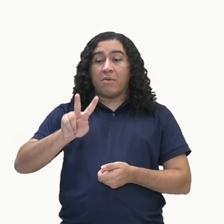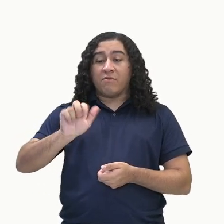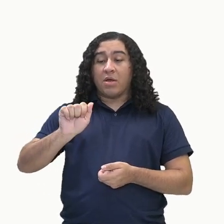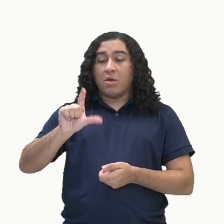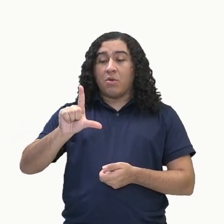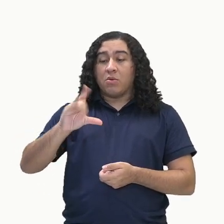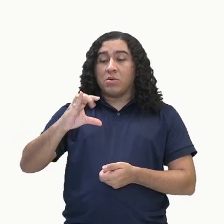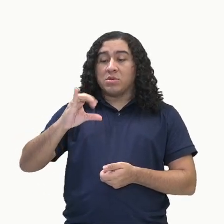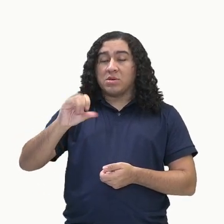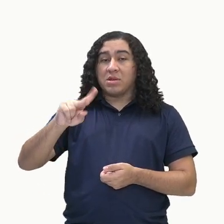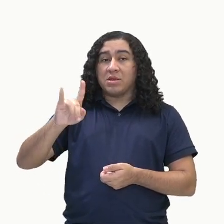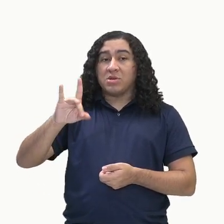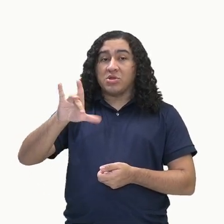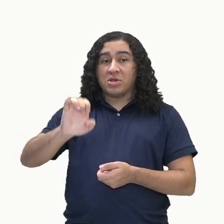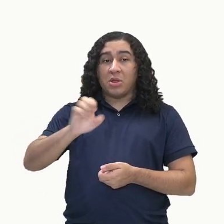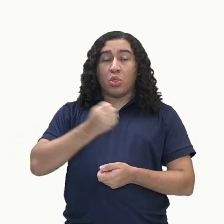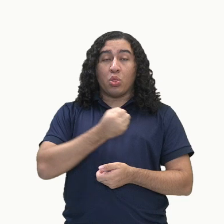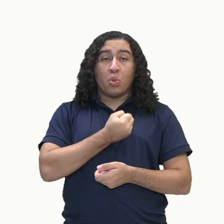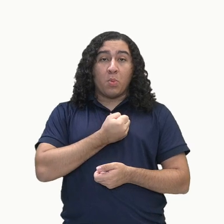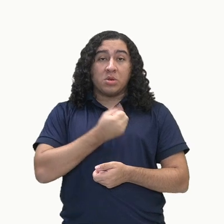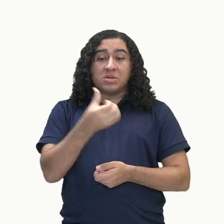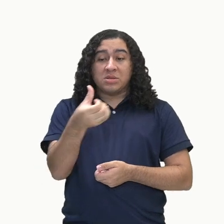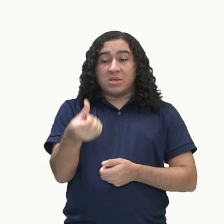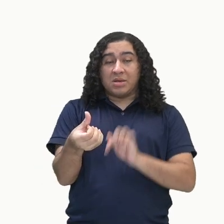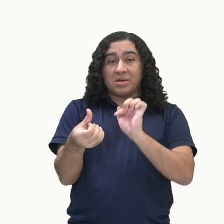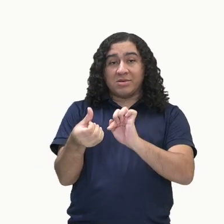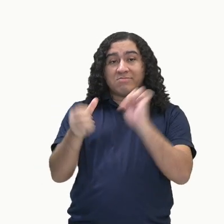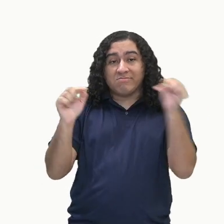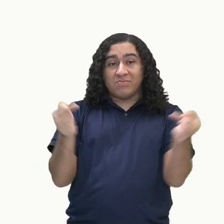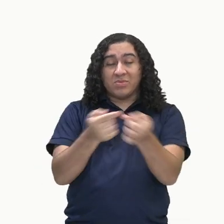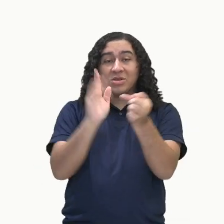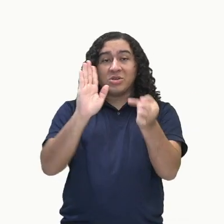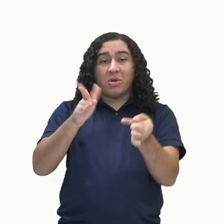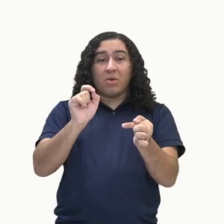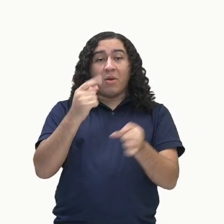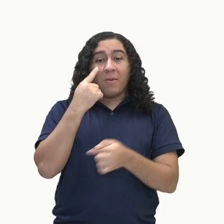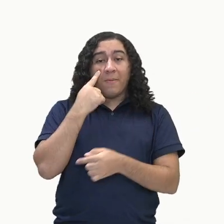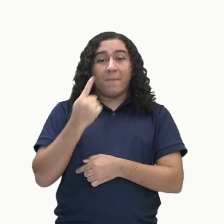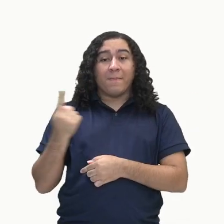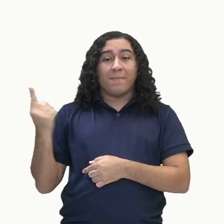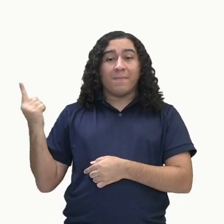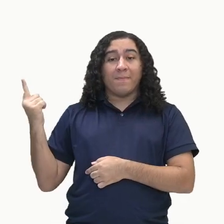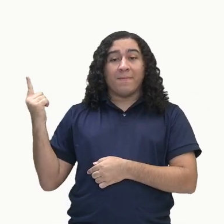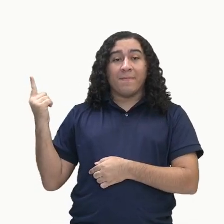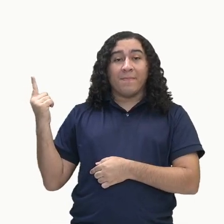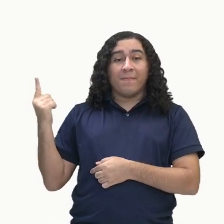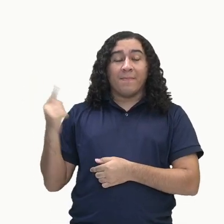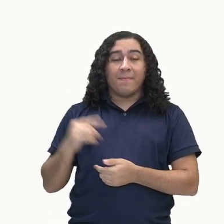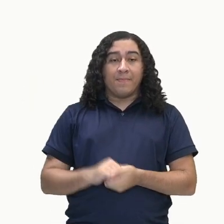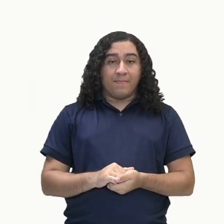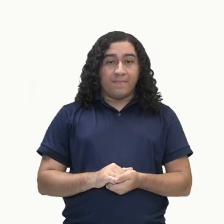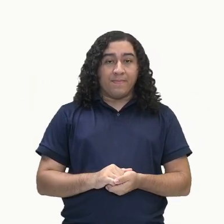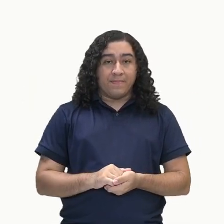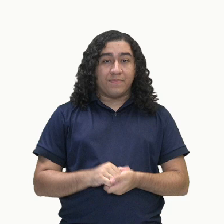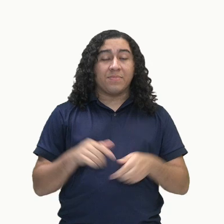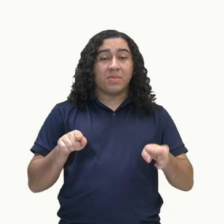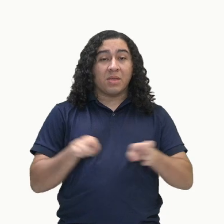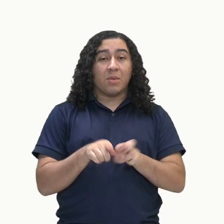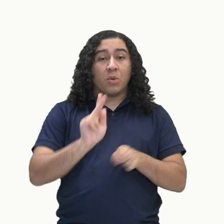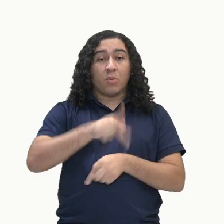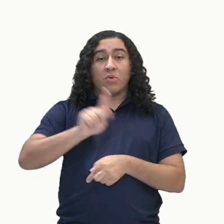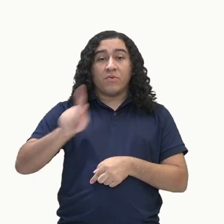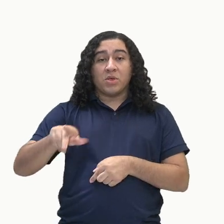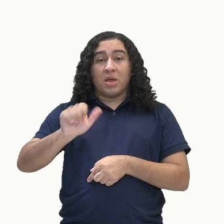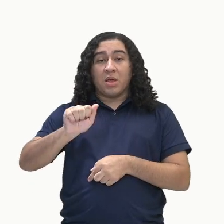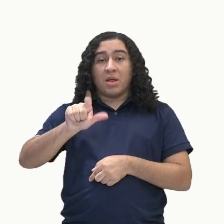é o número 6, está aqui já desenhado o hexágono. Aqui o nosso professor Alexandre, na sua